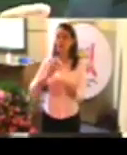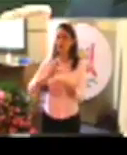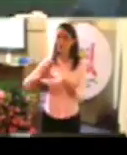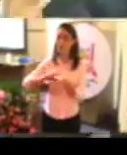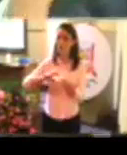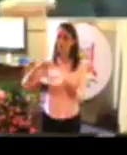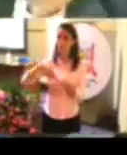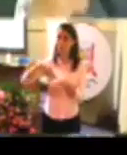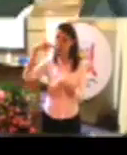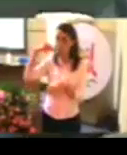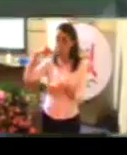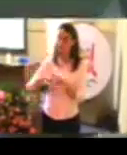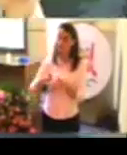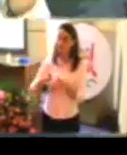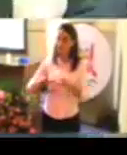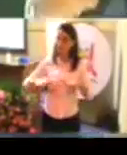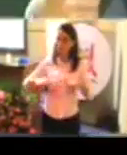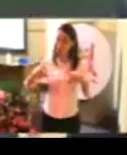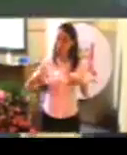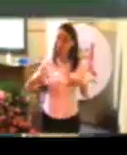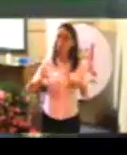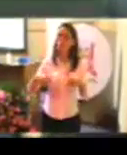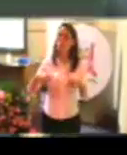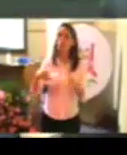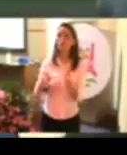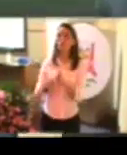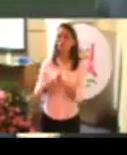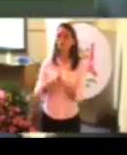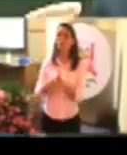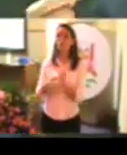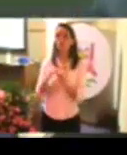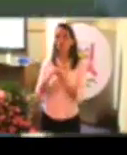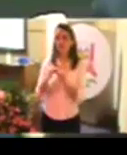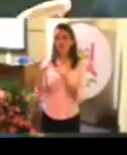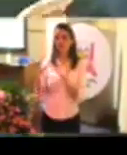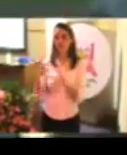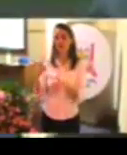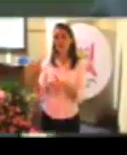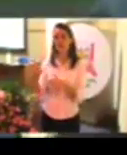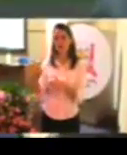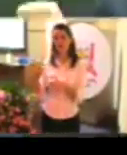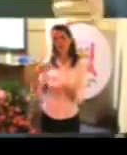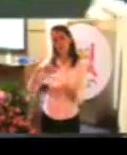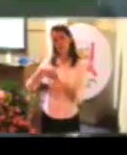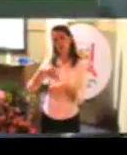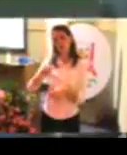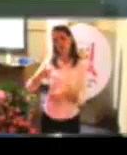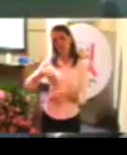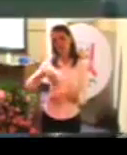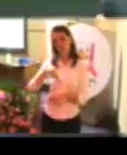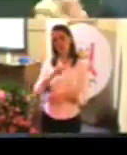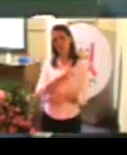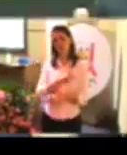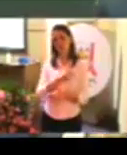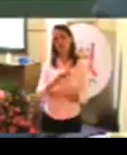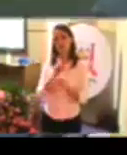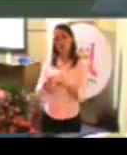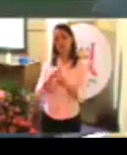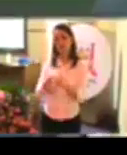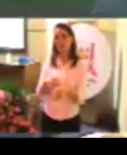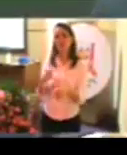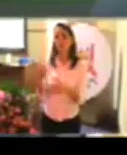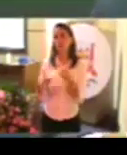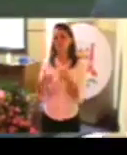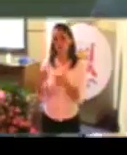de mestrado com certificação própria autorizada pelo Ministério da Educação para os servidores do Senado